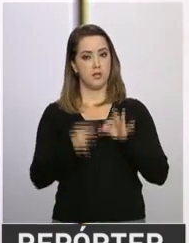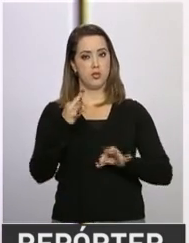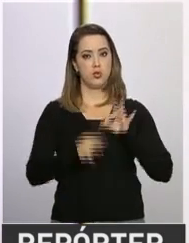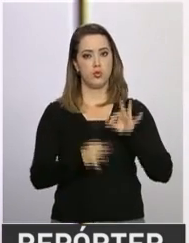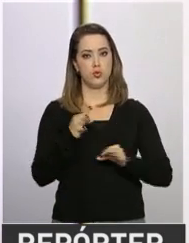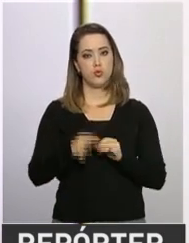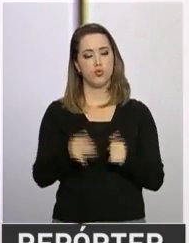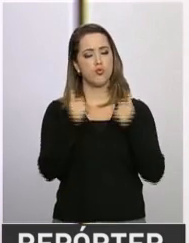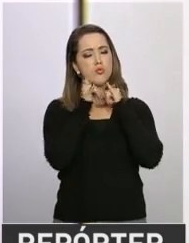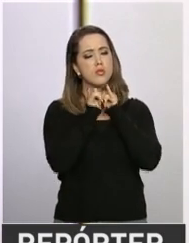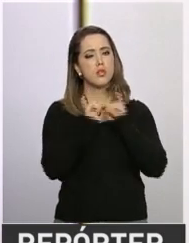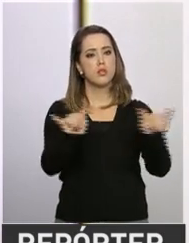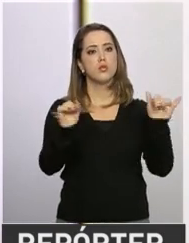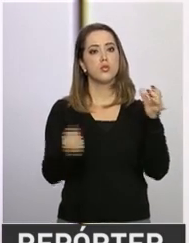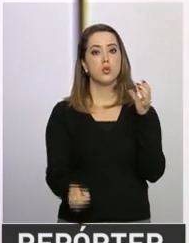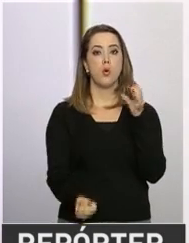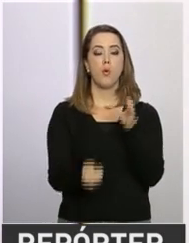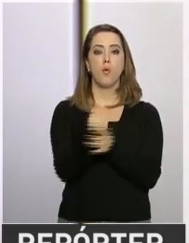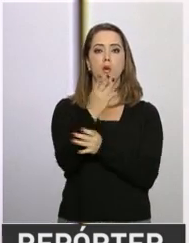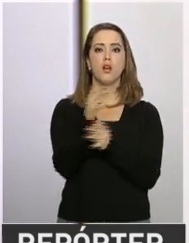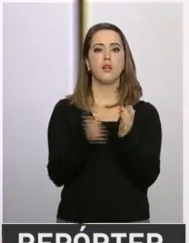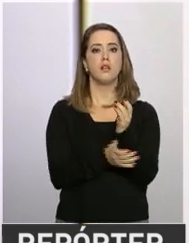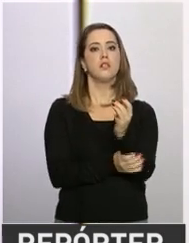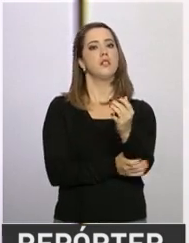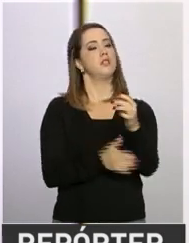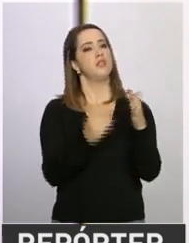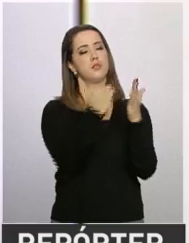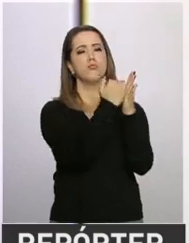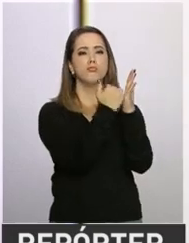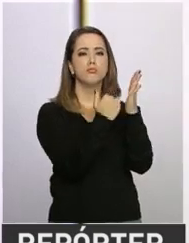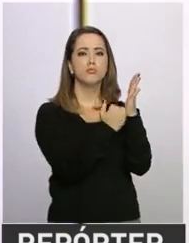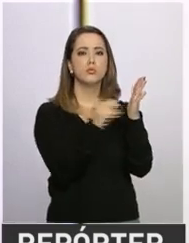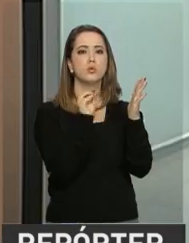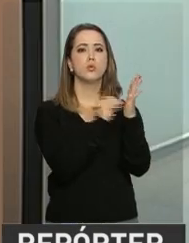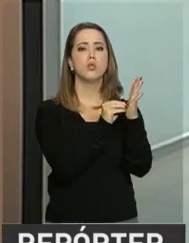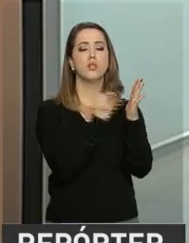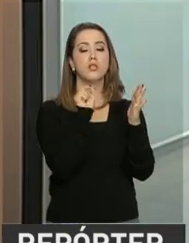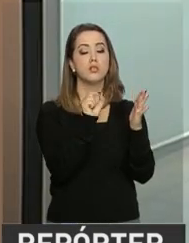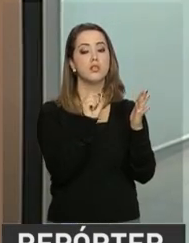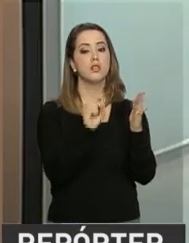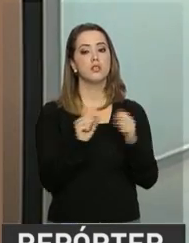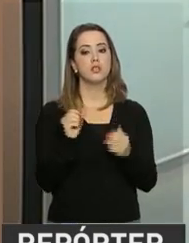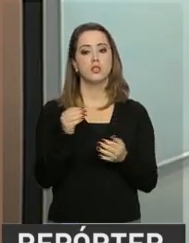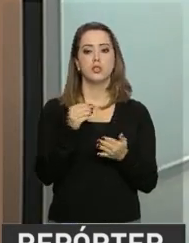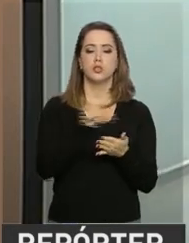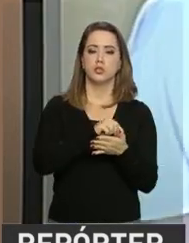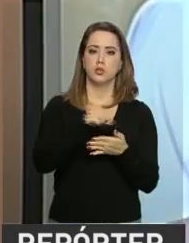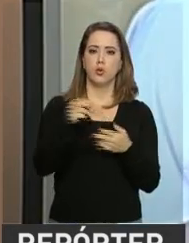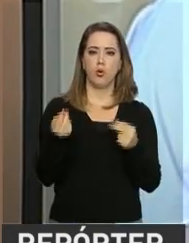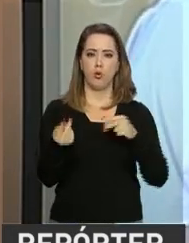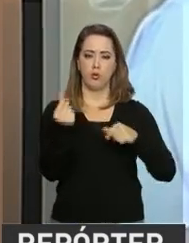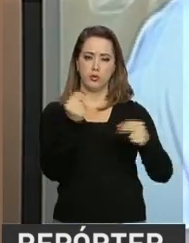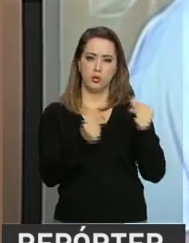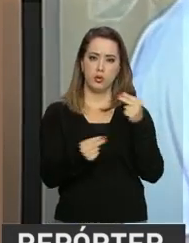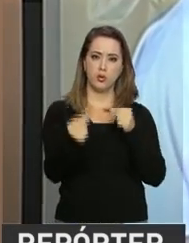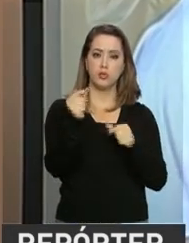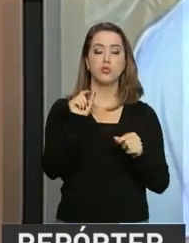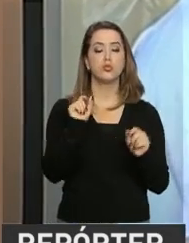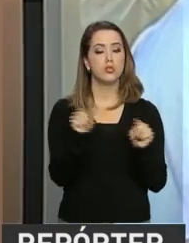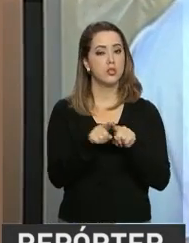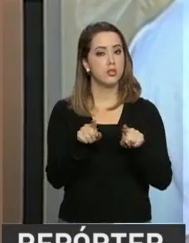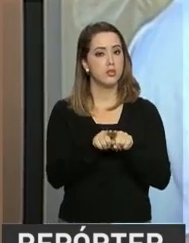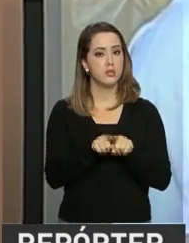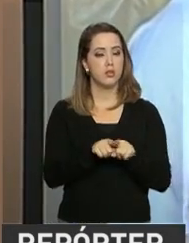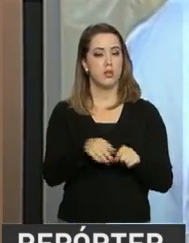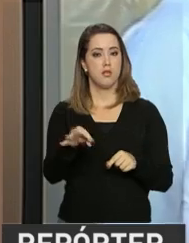de mora anunciou a criação de um Cadastro Nacional de medidas restritivas o repasse de recursos para remunerar policiais que